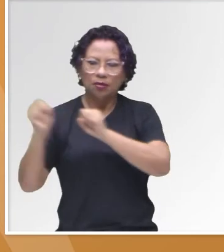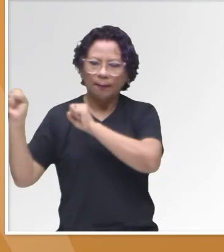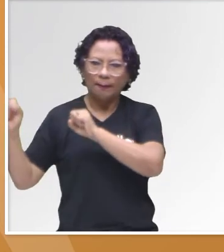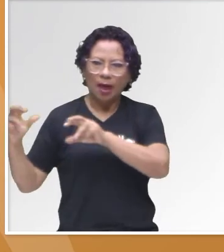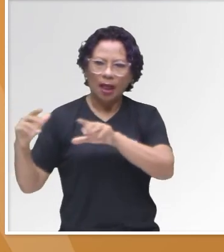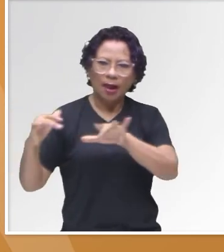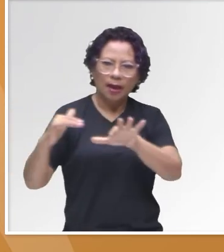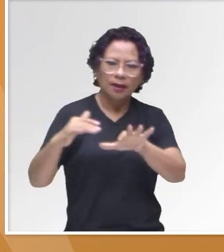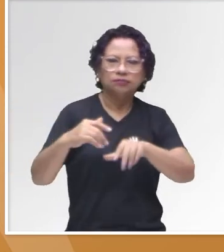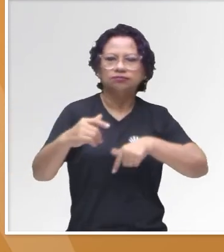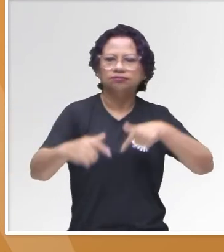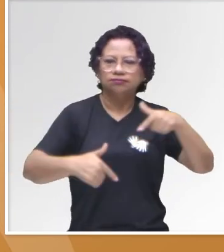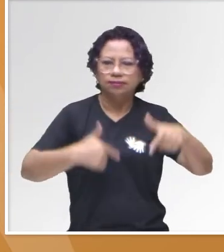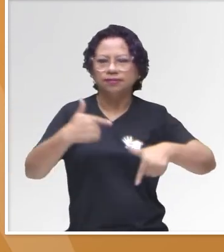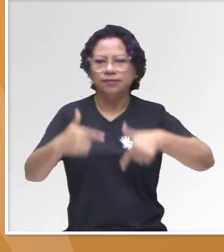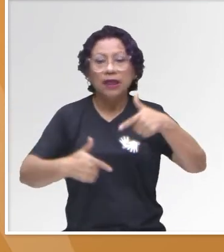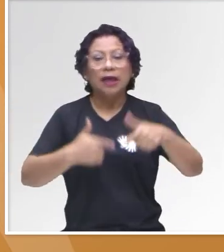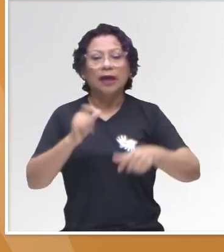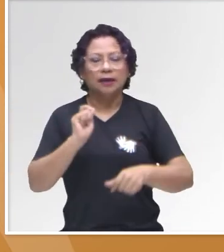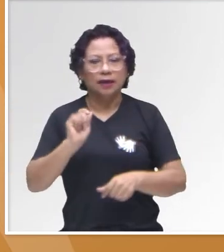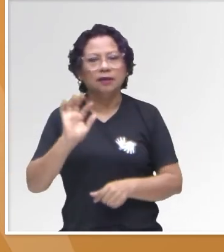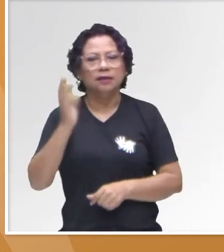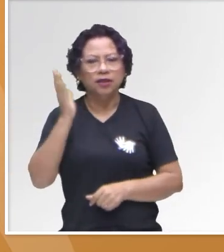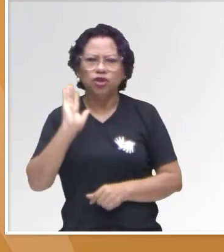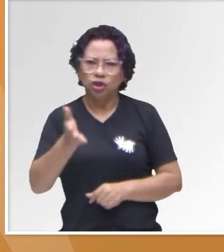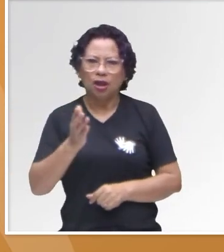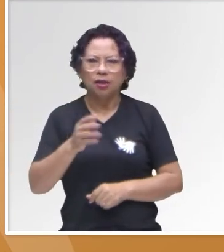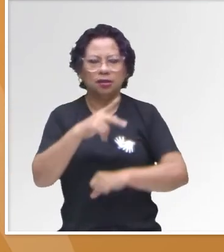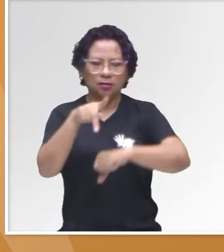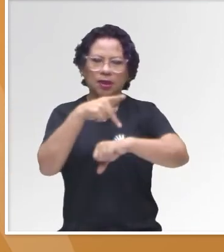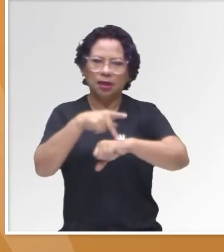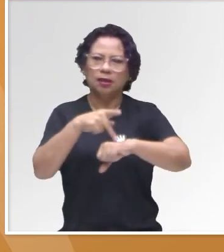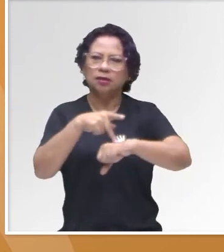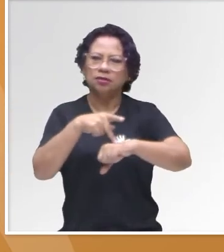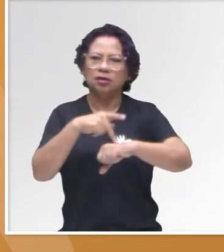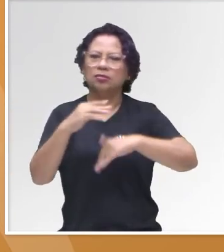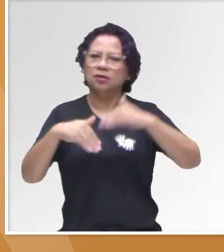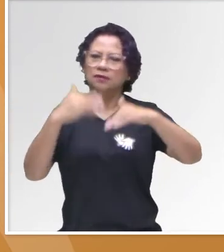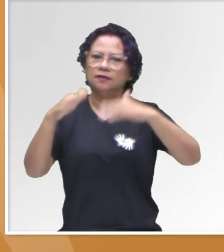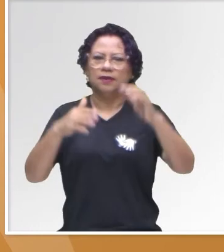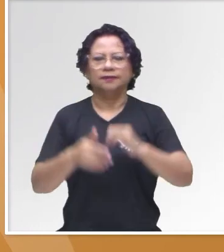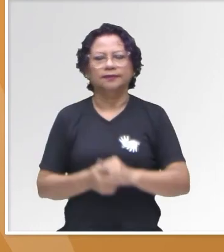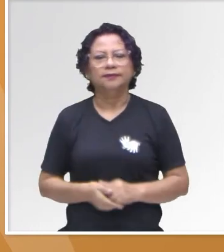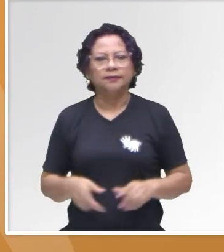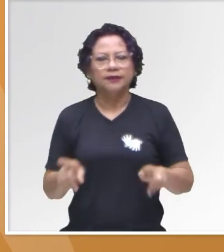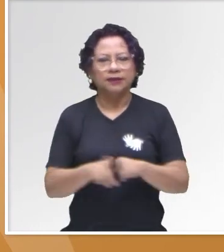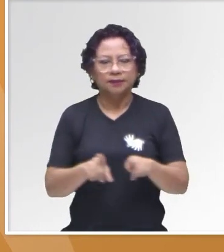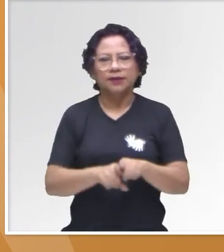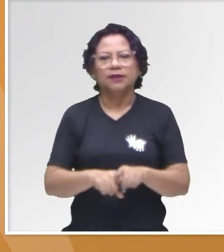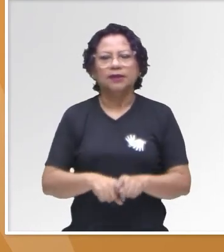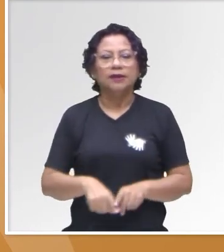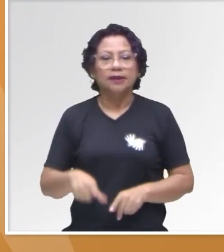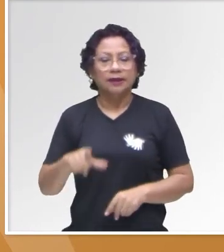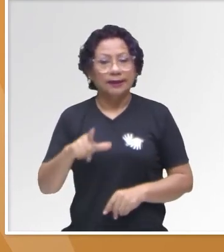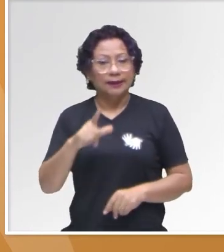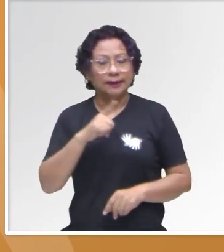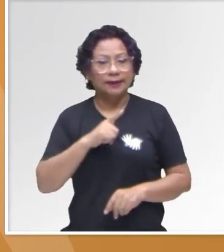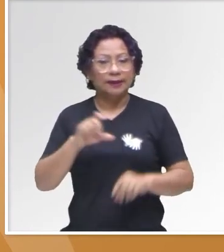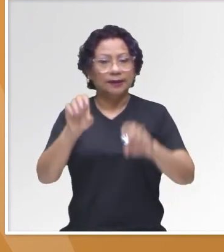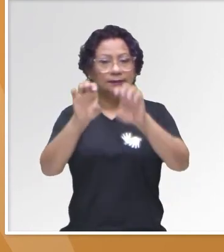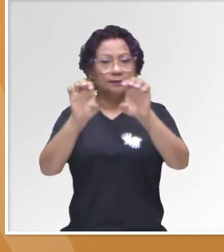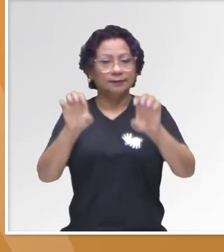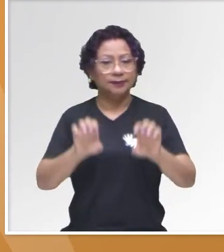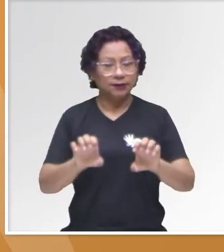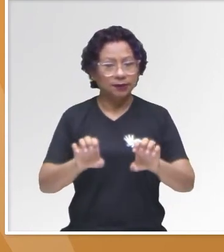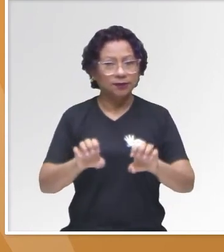do êxodo rural, né? Aí temos também a infraestrutura, né? Se você for observar, inclusive eu coloquei anteriormente, quando a gente estava